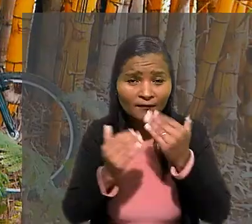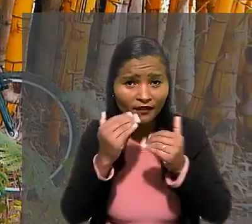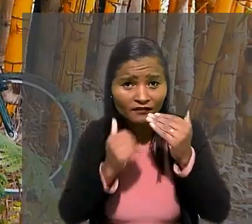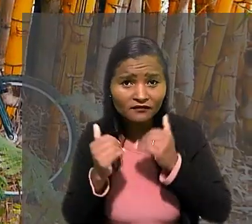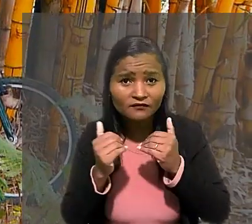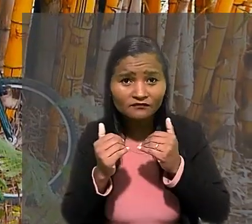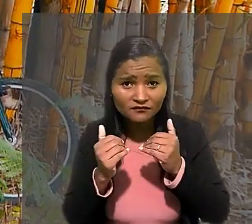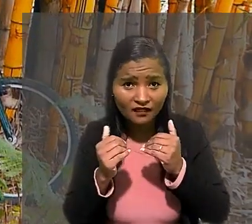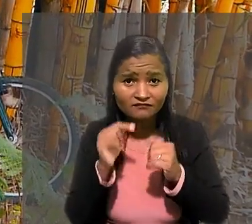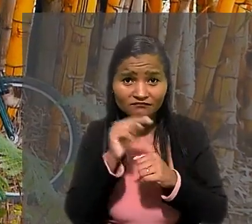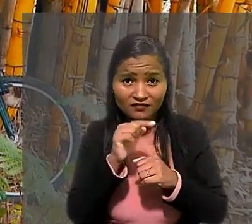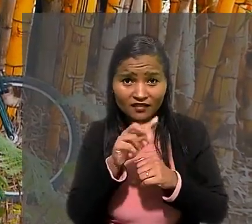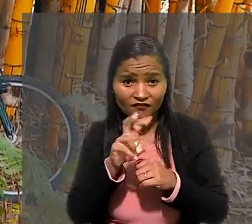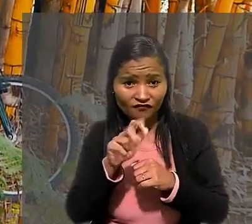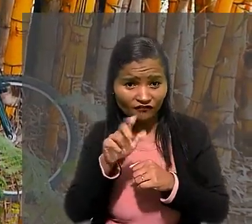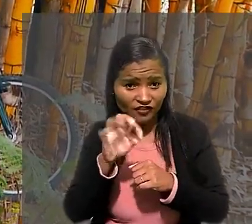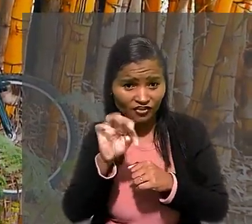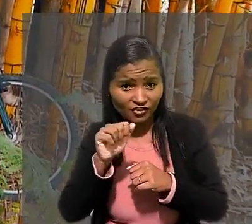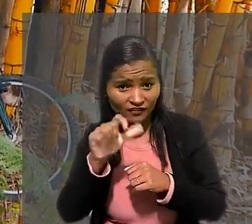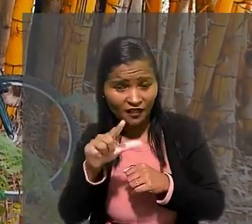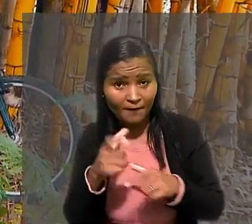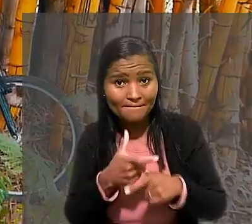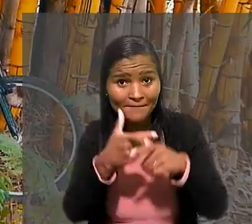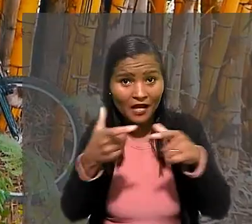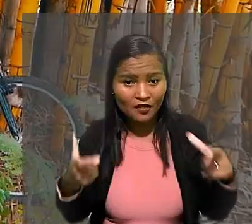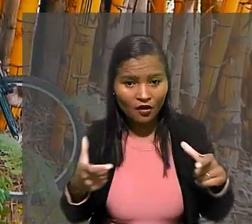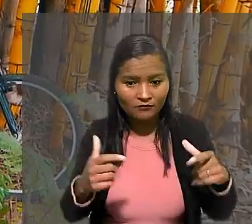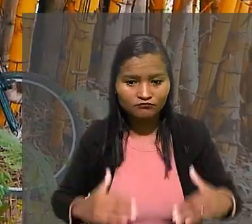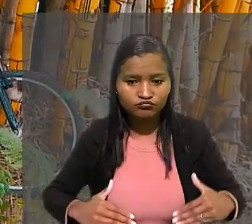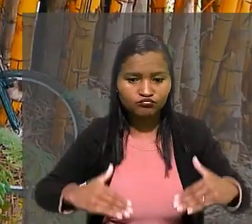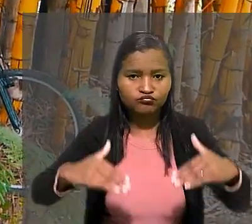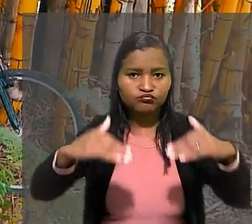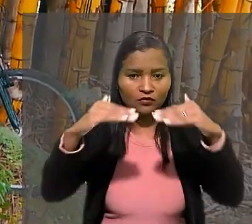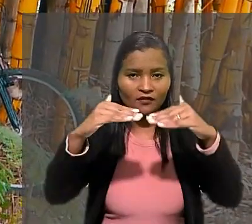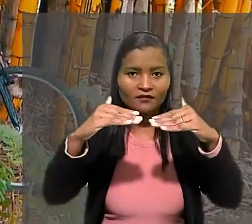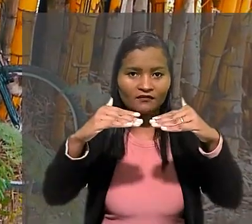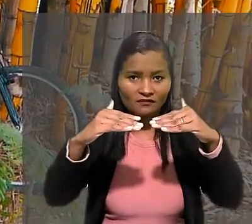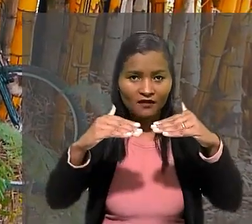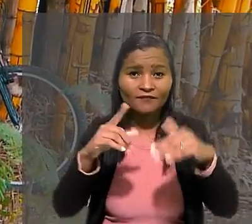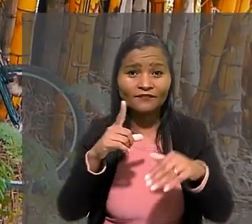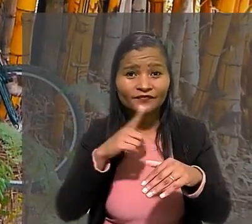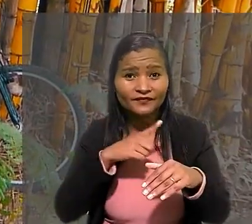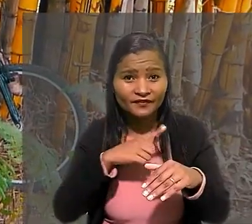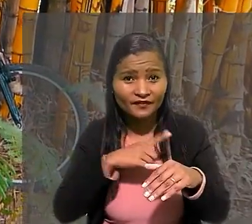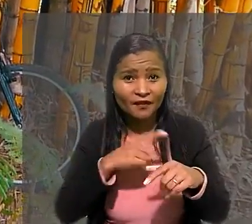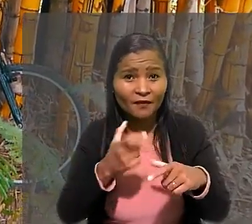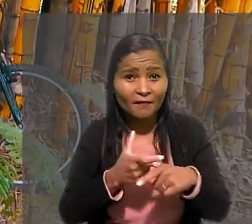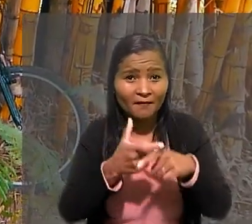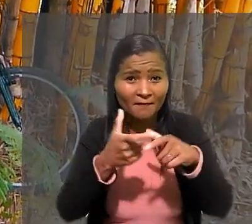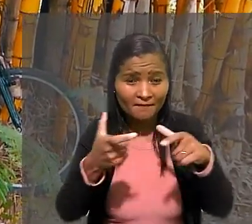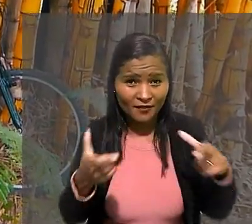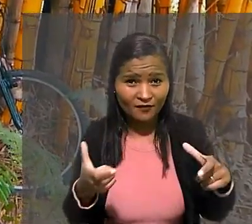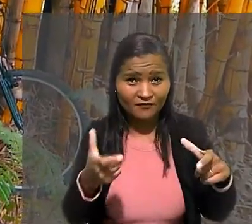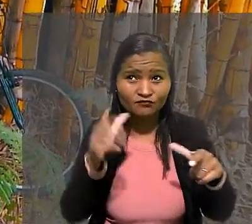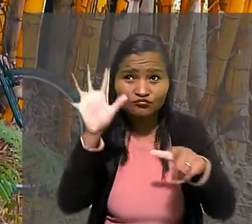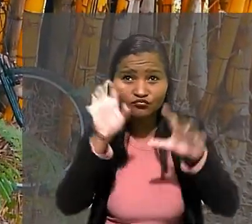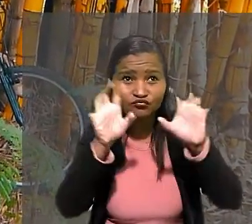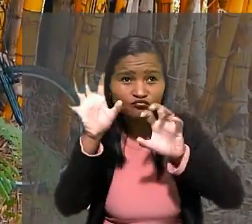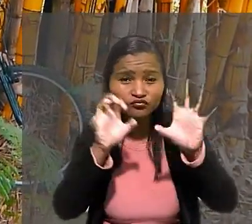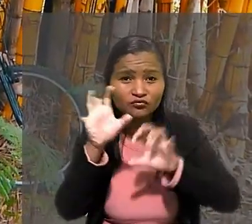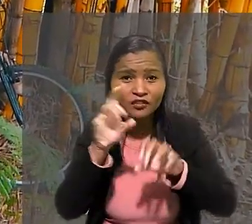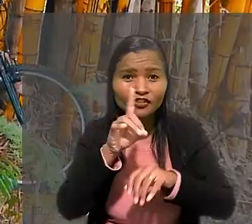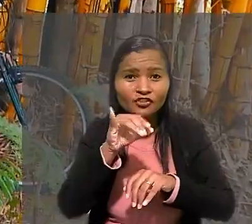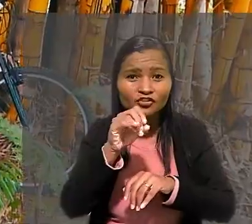O bambu é o vegetal que tem o maior crescimento no reino vegetal. Isso significa que ele tem o maior sequestro de dióxido de carbono da